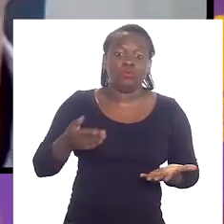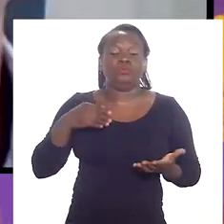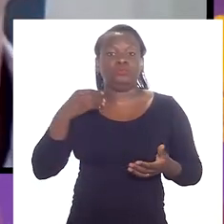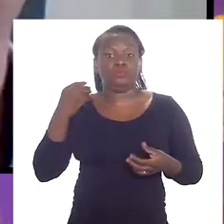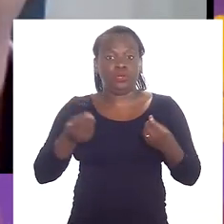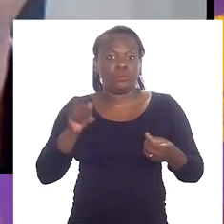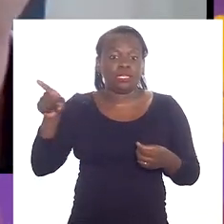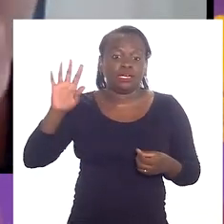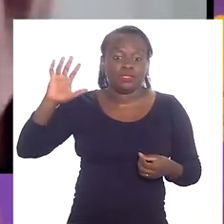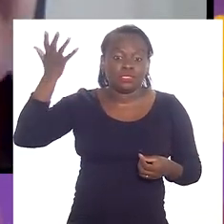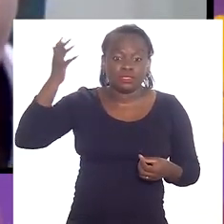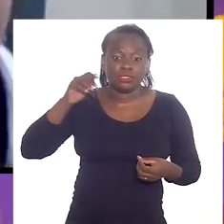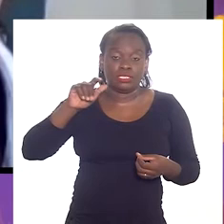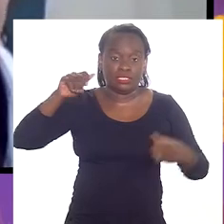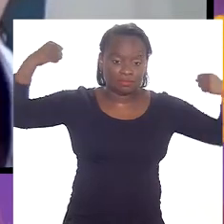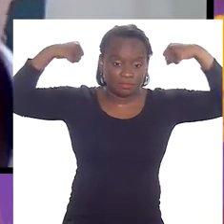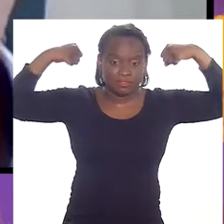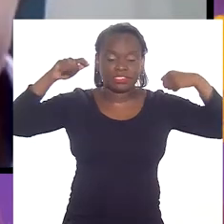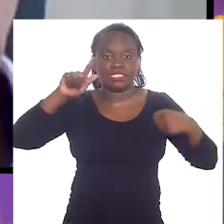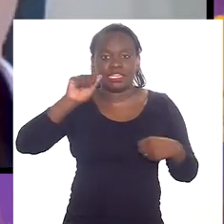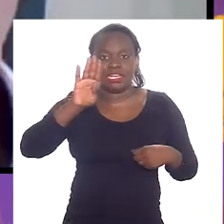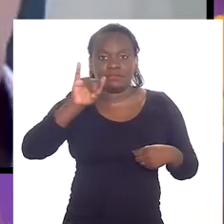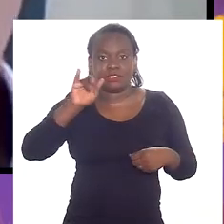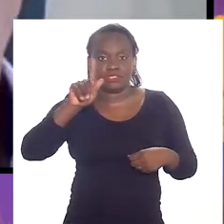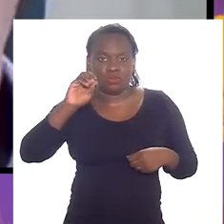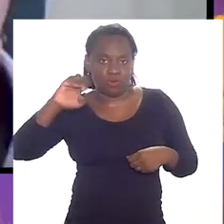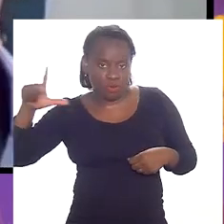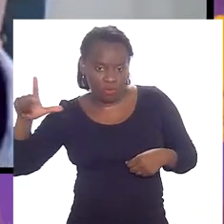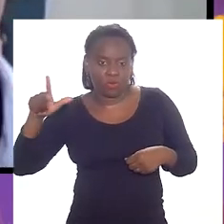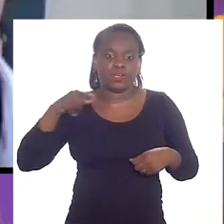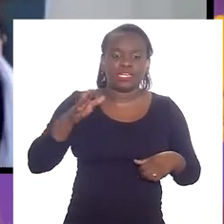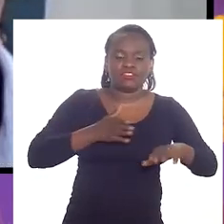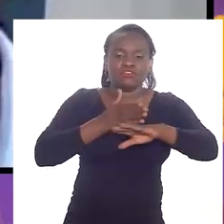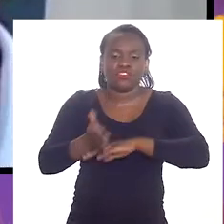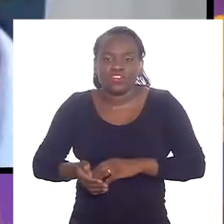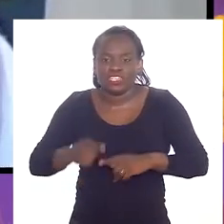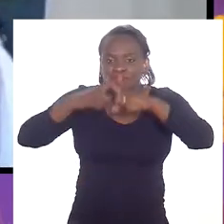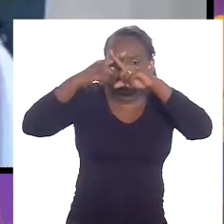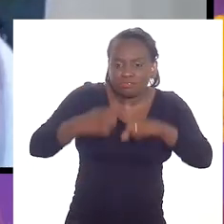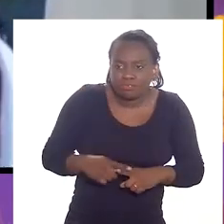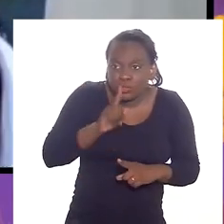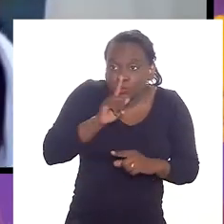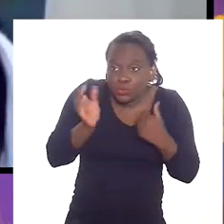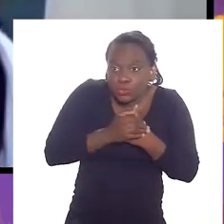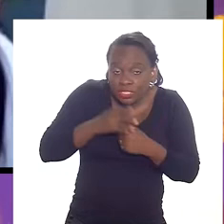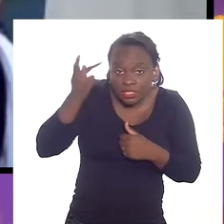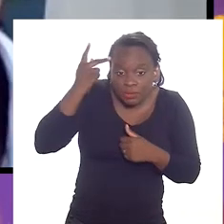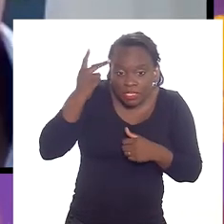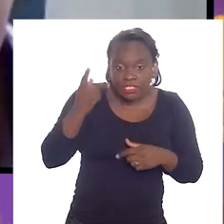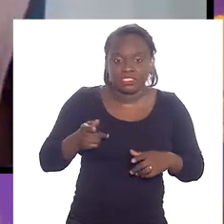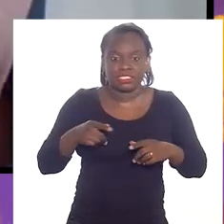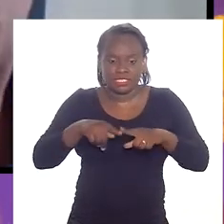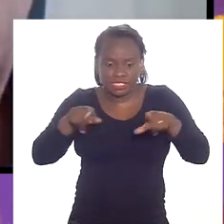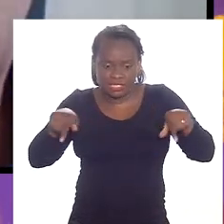é seguro. O senhor acha que realmente o esporte é seguro? Ou, como naquele caso do Gabigol,